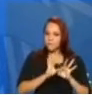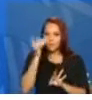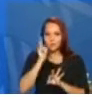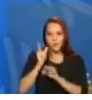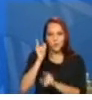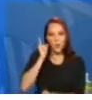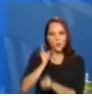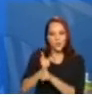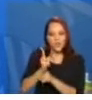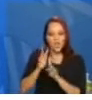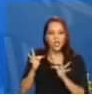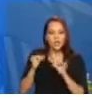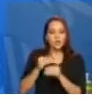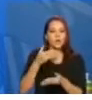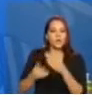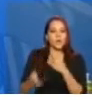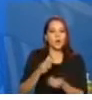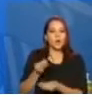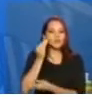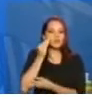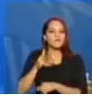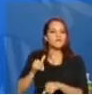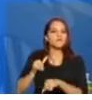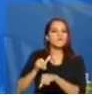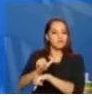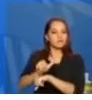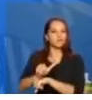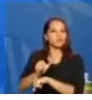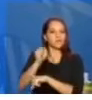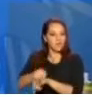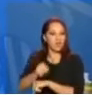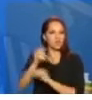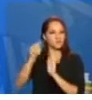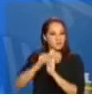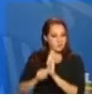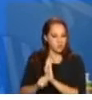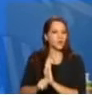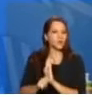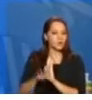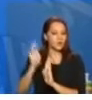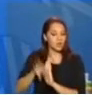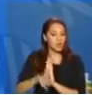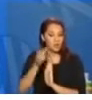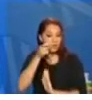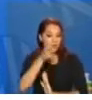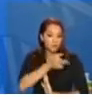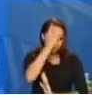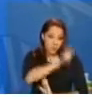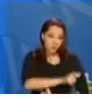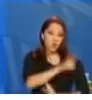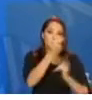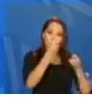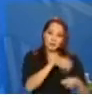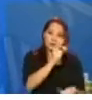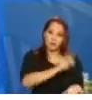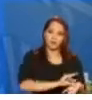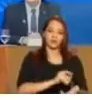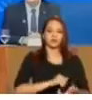capturar toda e qualquer tentativa de fraude nesse programa, que é para atender aqueles que realmente mais